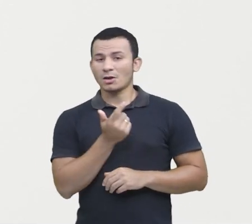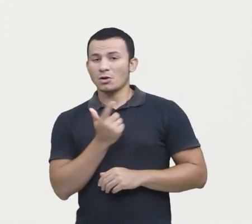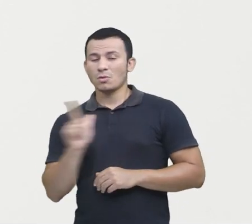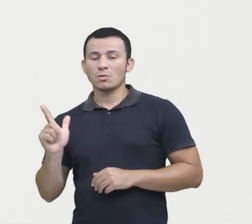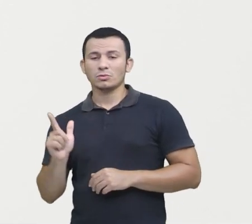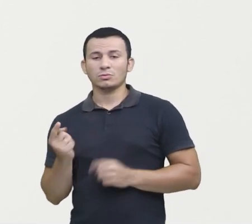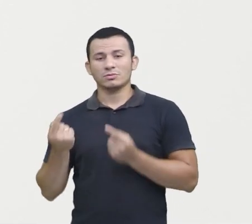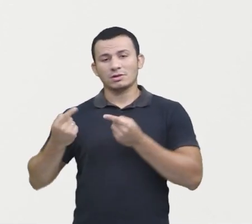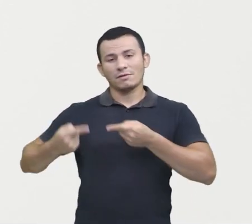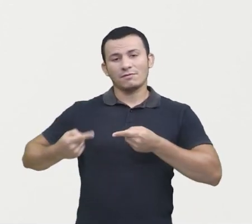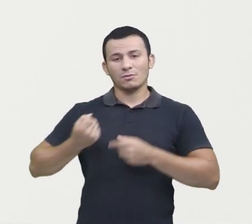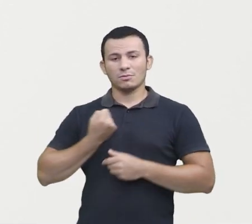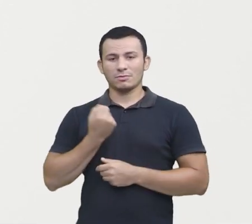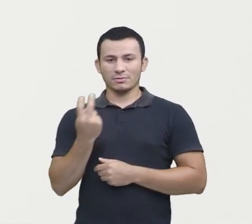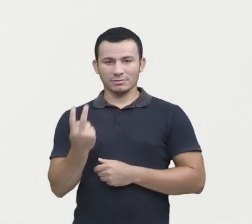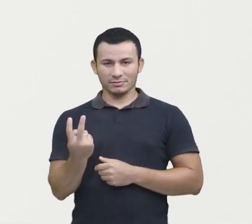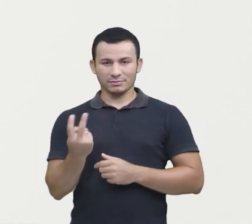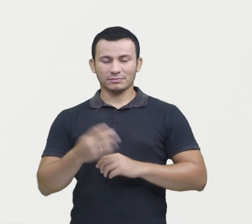desafio número 2.